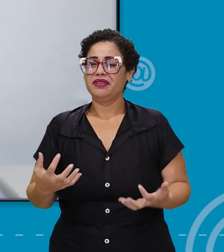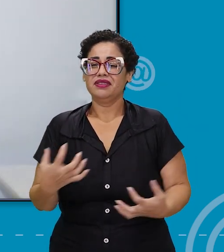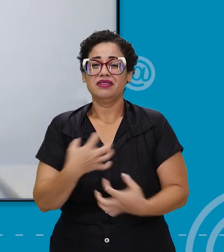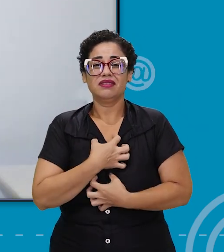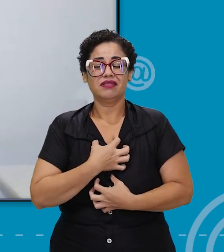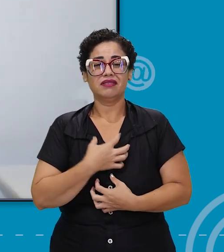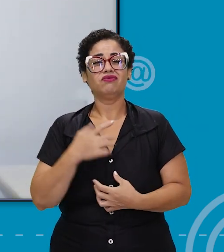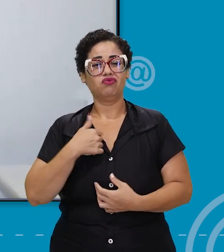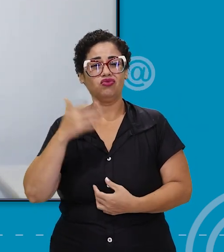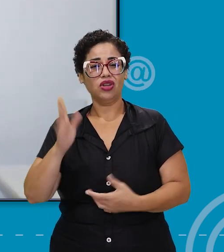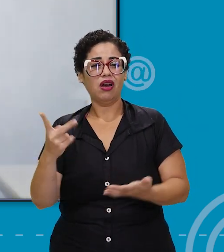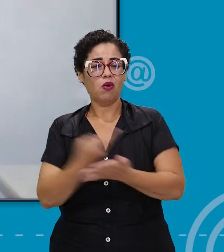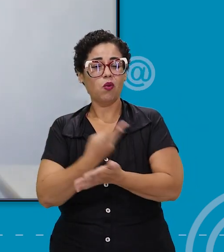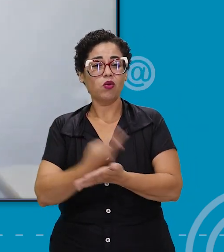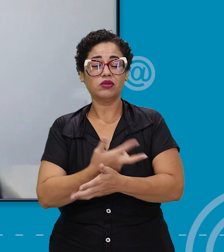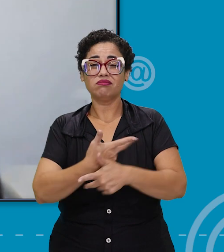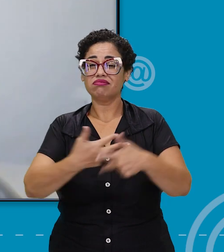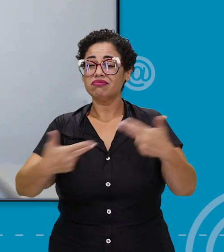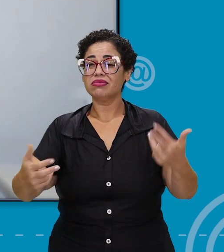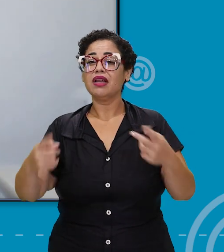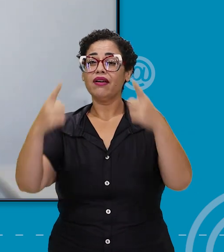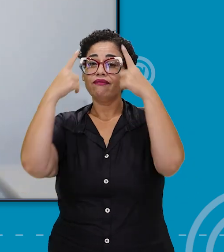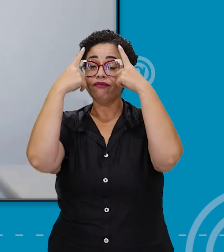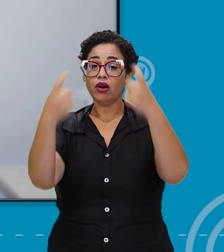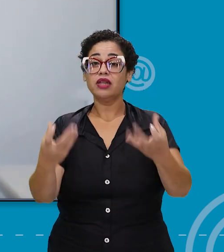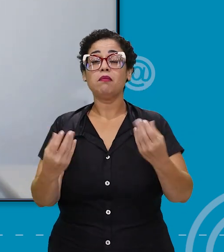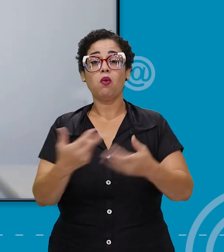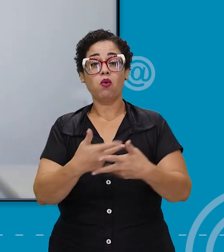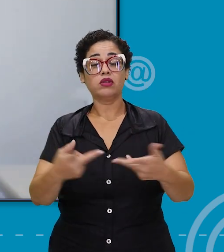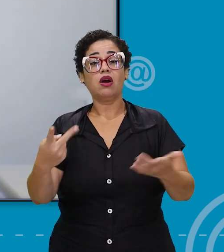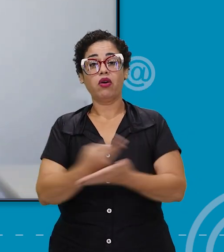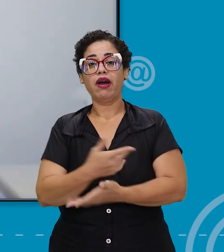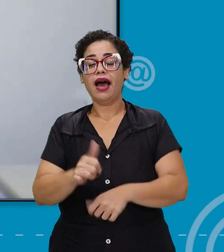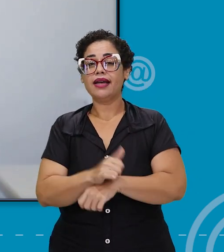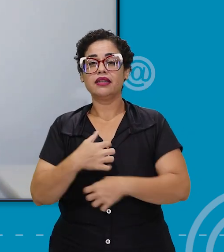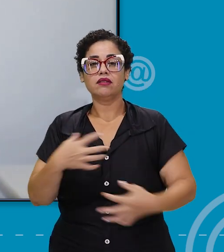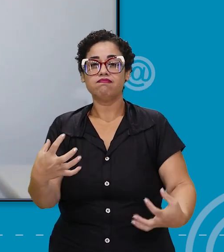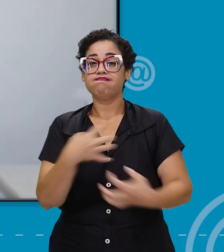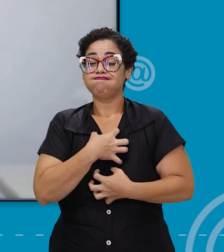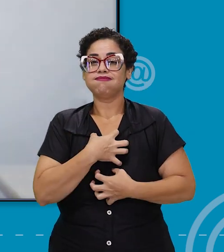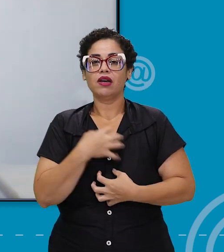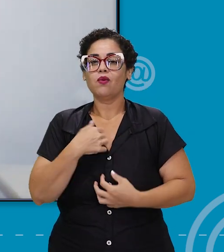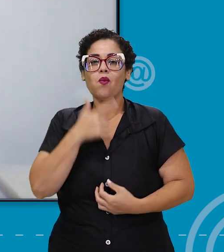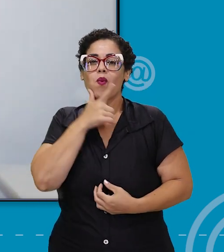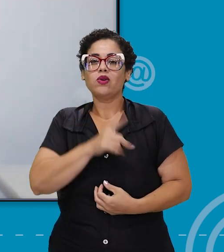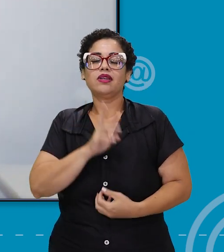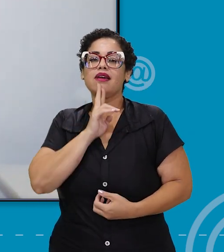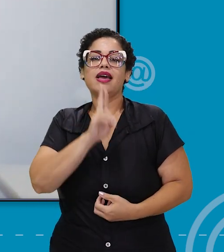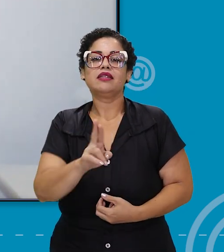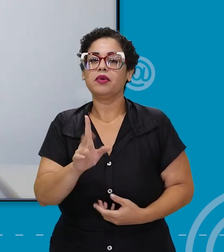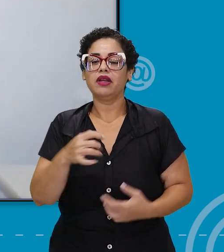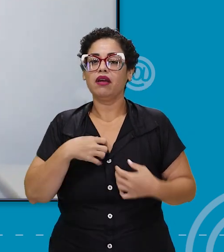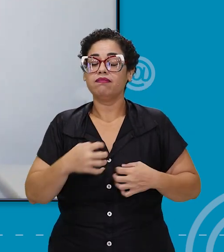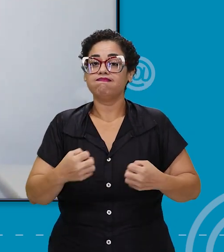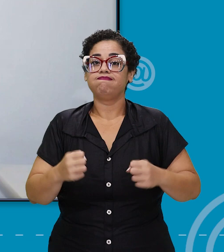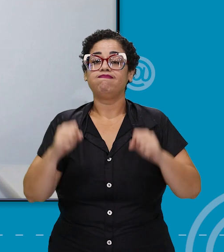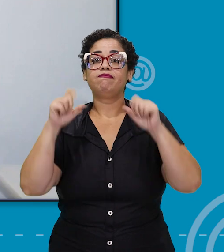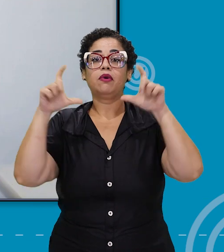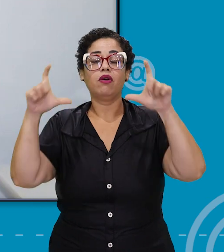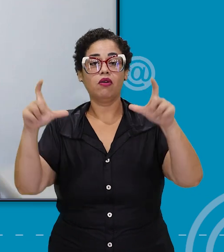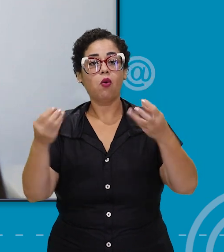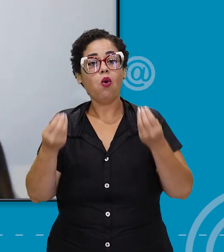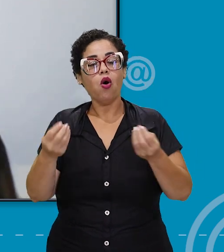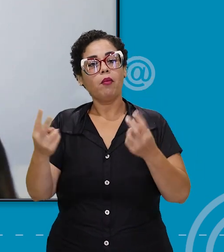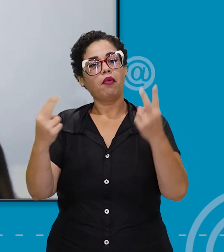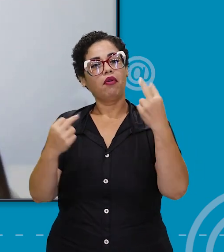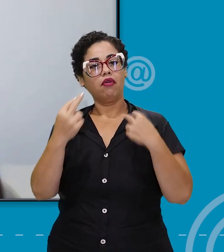tão constrangedoras que às vezes a violência é tão grande que às vezes eu não consigo reagir. De tanto que eu fico chocada de como